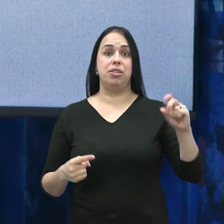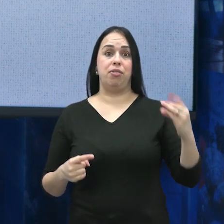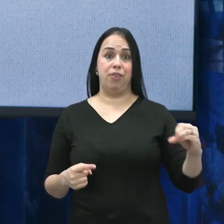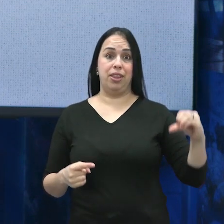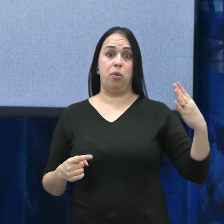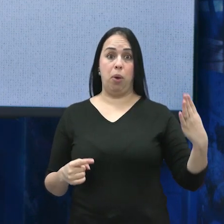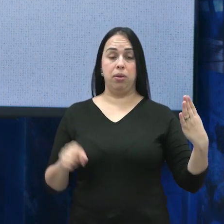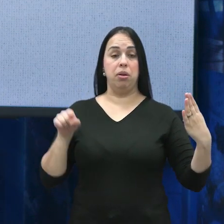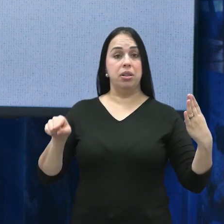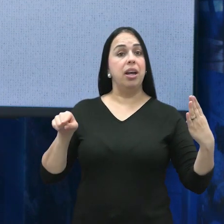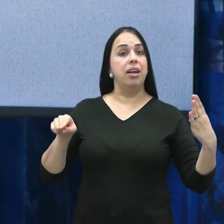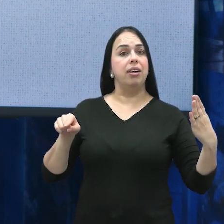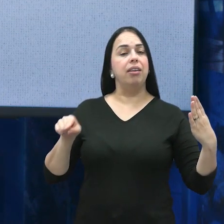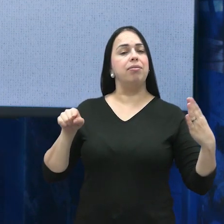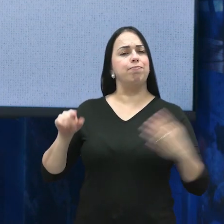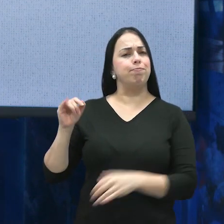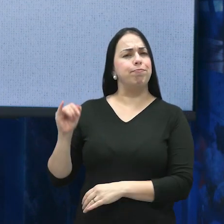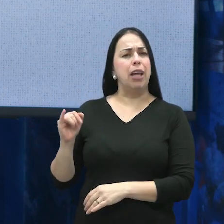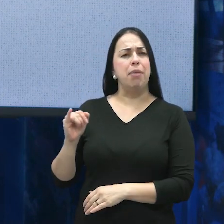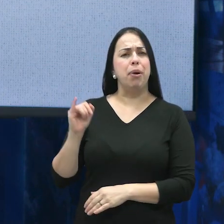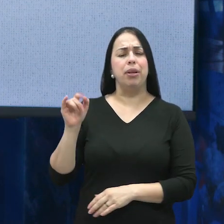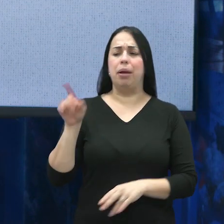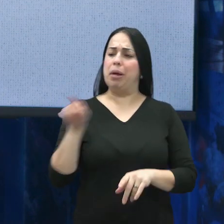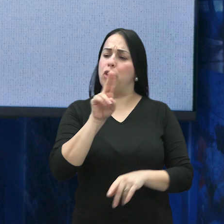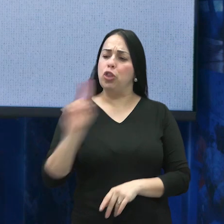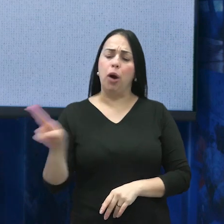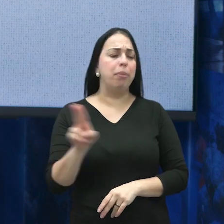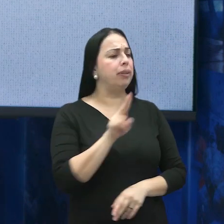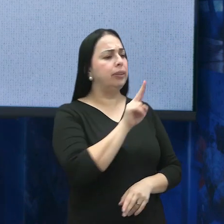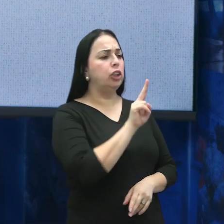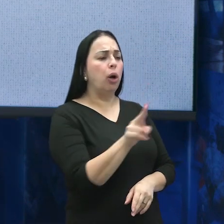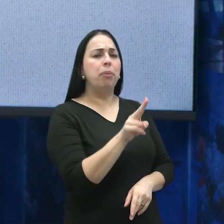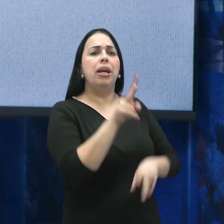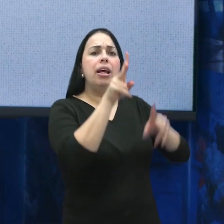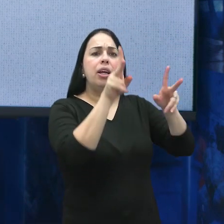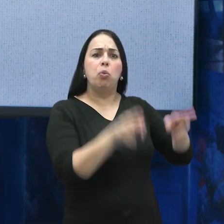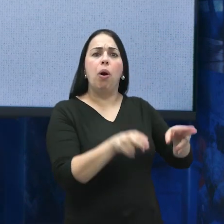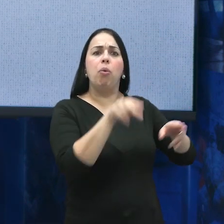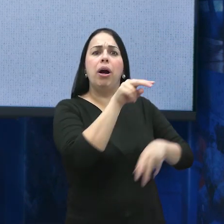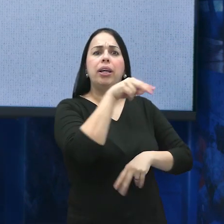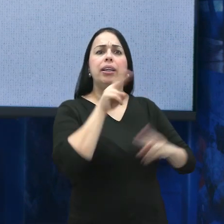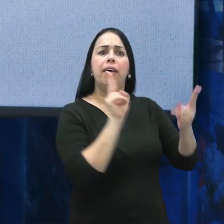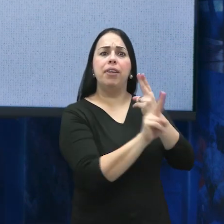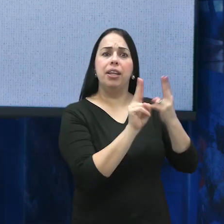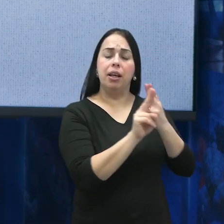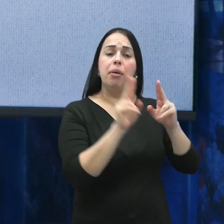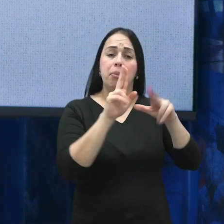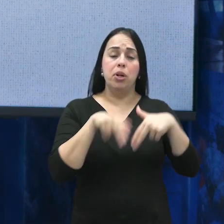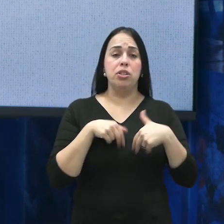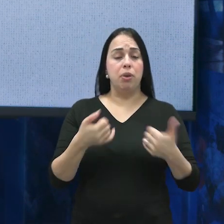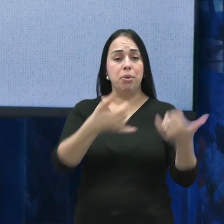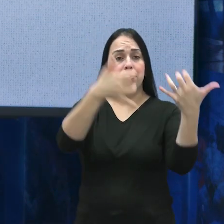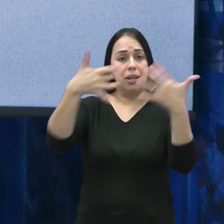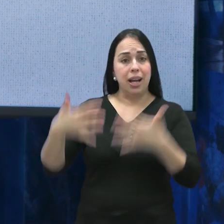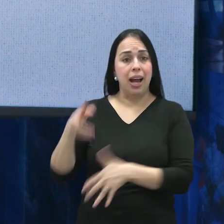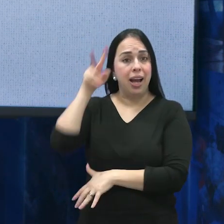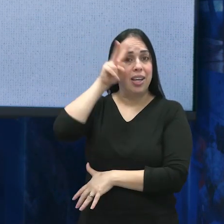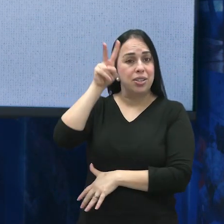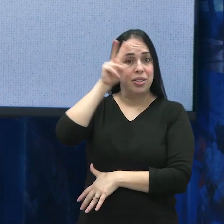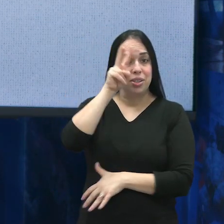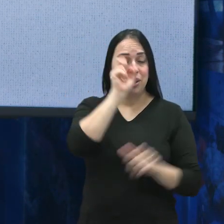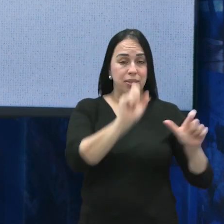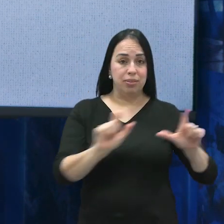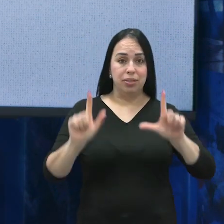1894. O nome do marechal foi colocado em uma importante avenida na região central de São José. E hoje é a história dele